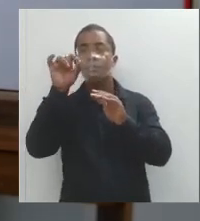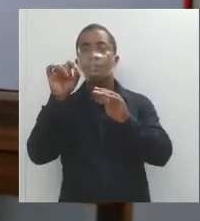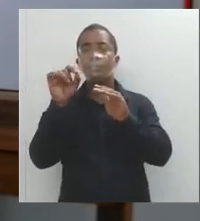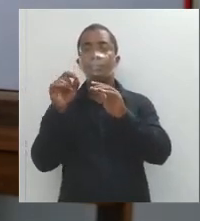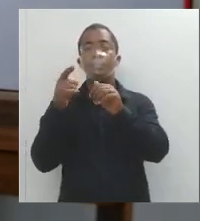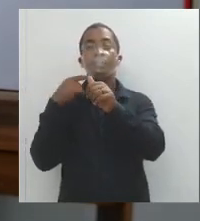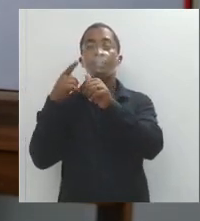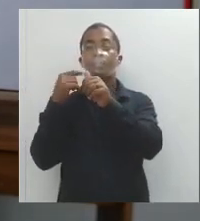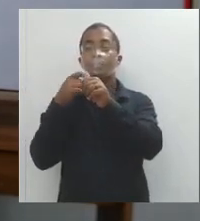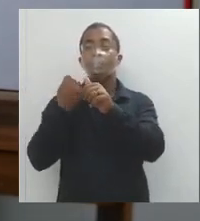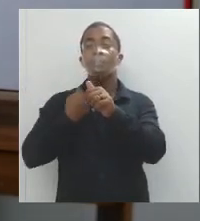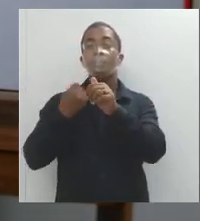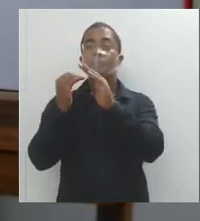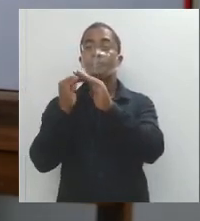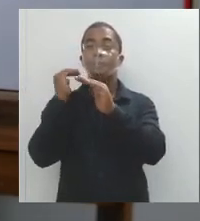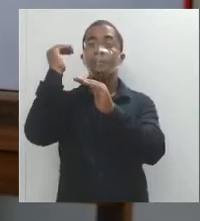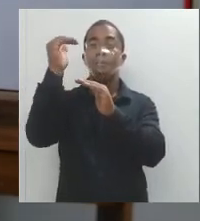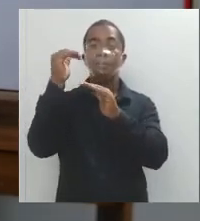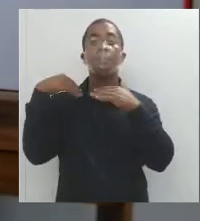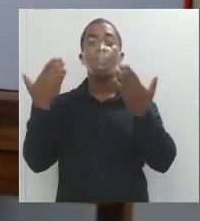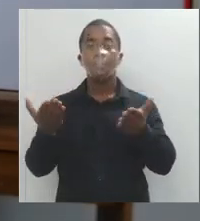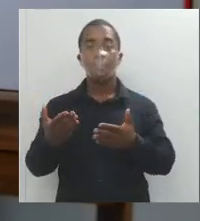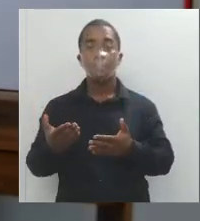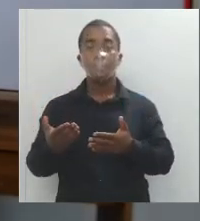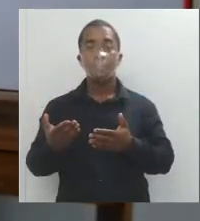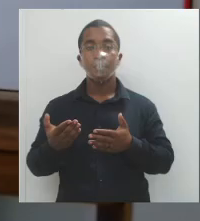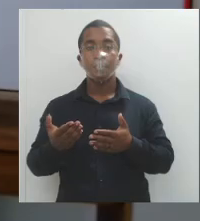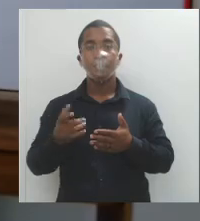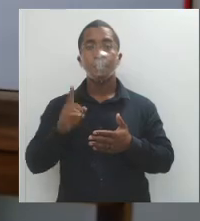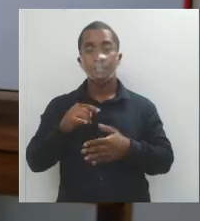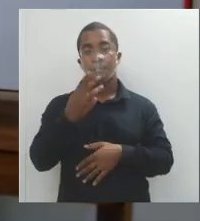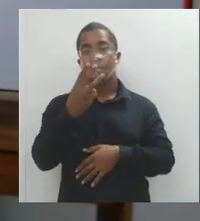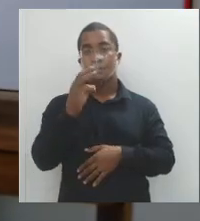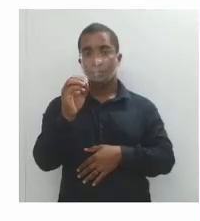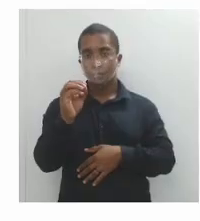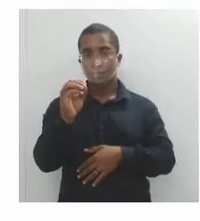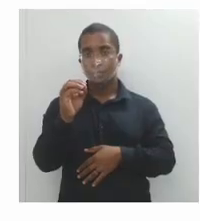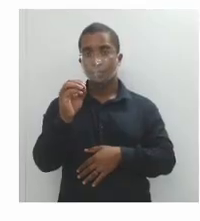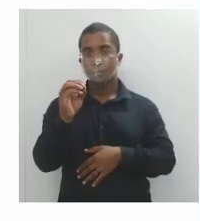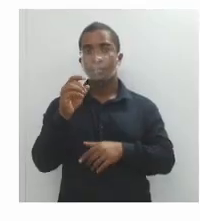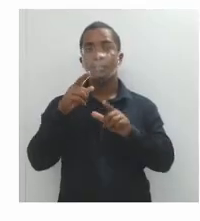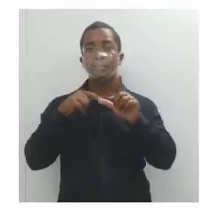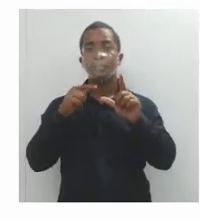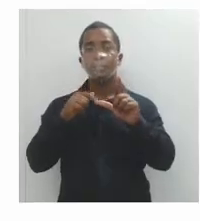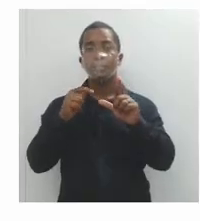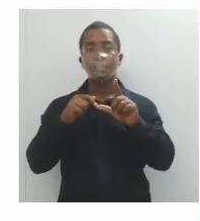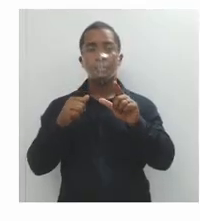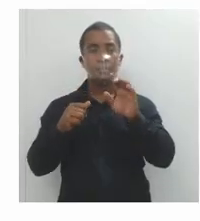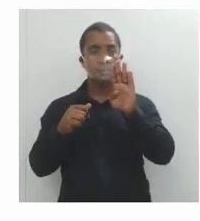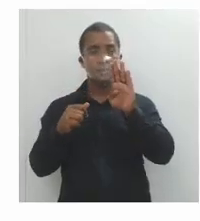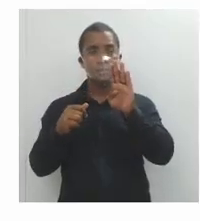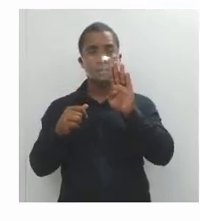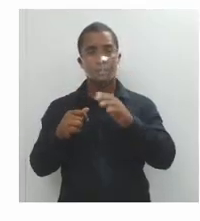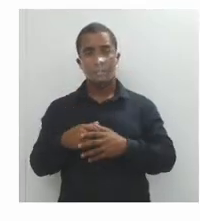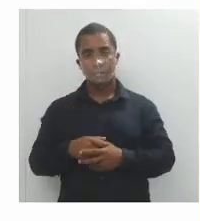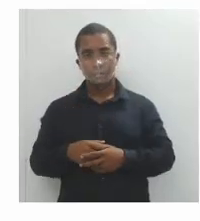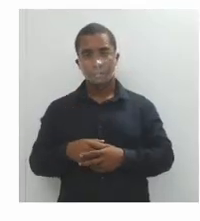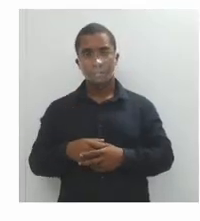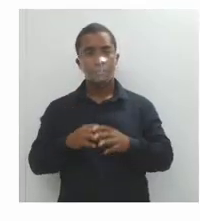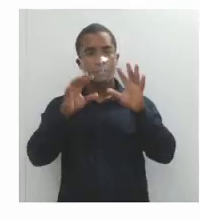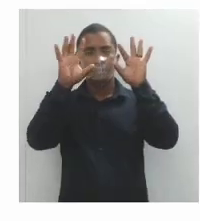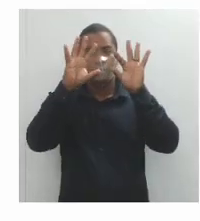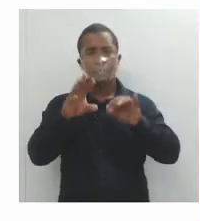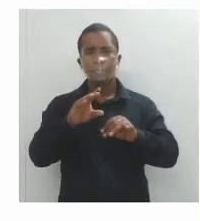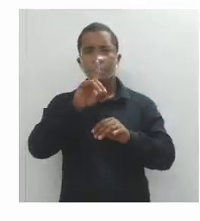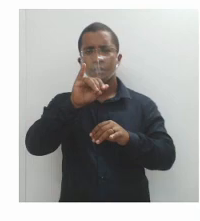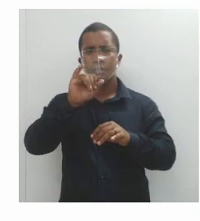primeiro número maior. Qual é o primeiro número maior que eu tenho lá? Ó? 30, letra B. Então, ó, cálculo disjuntor